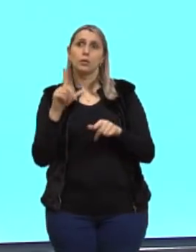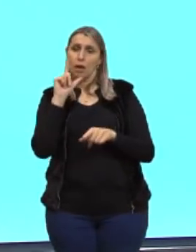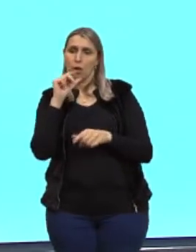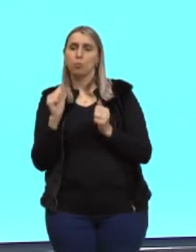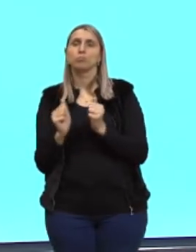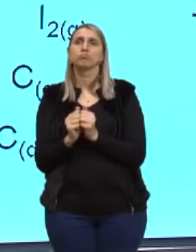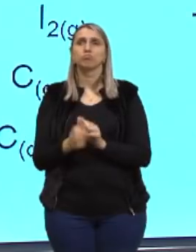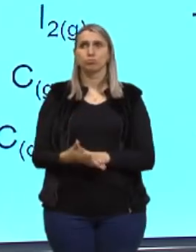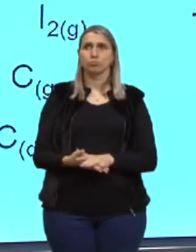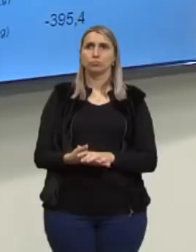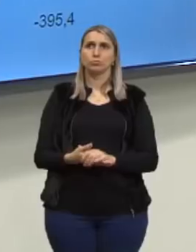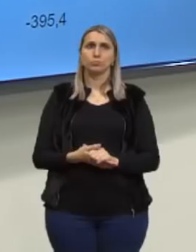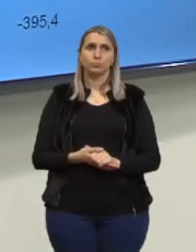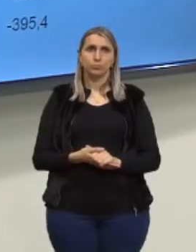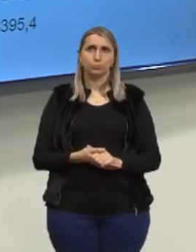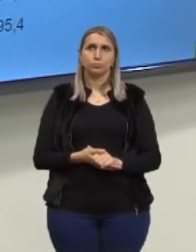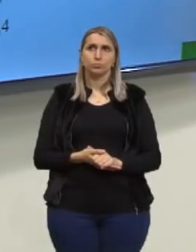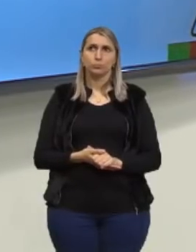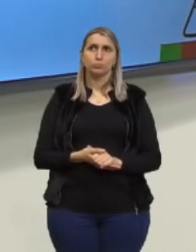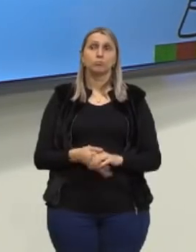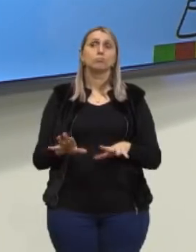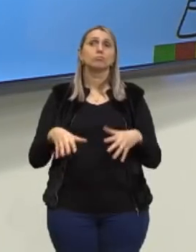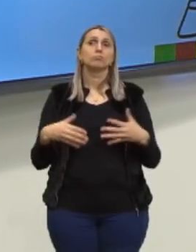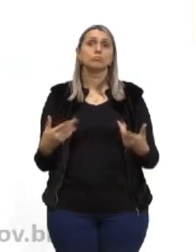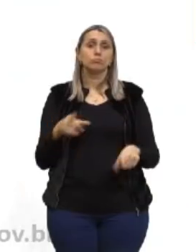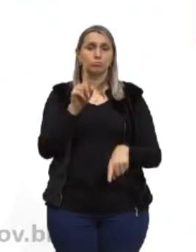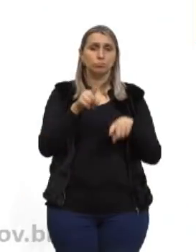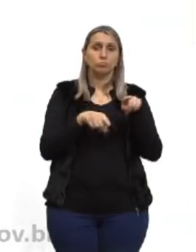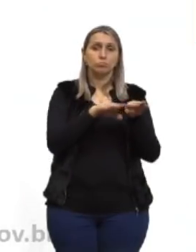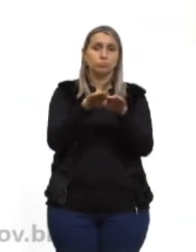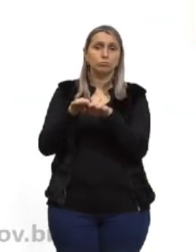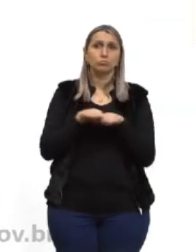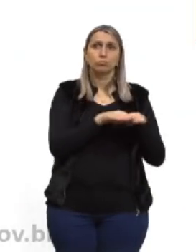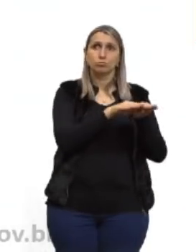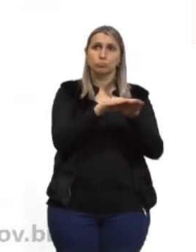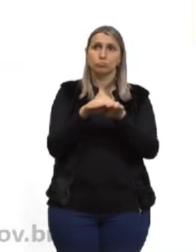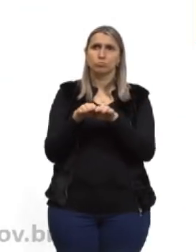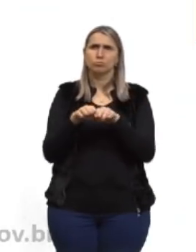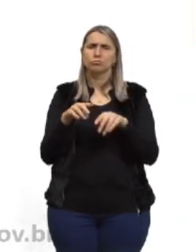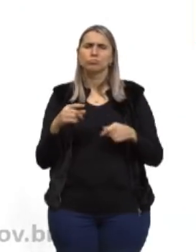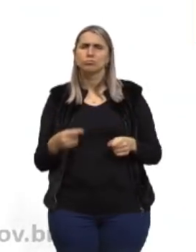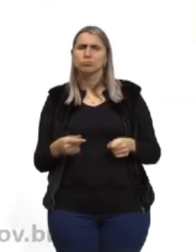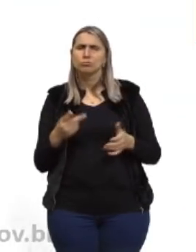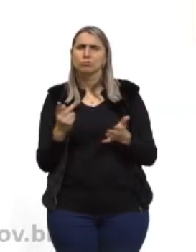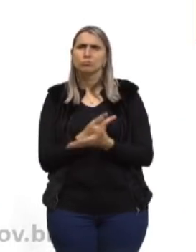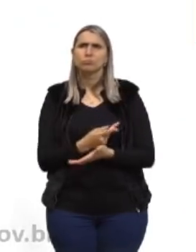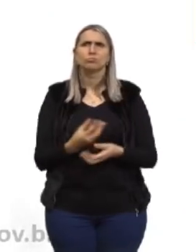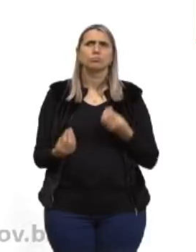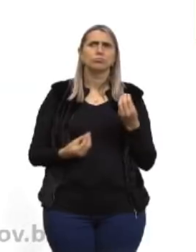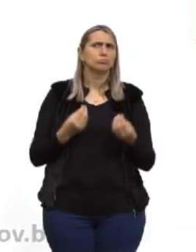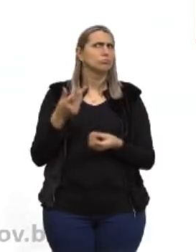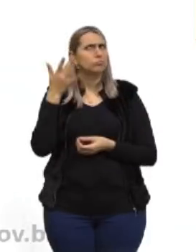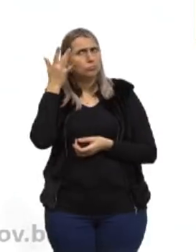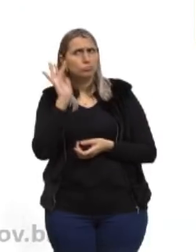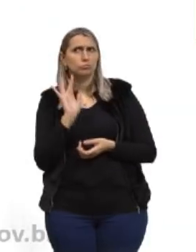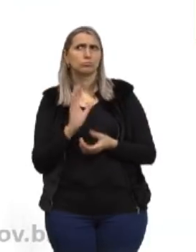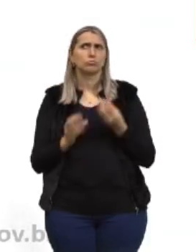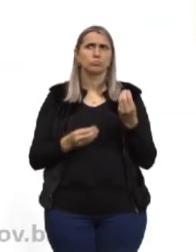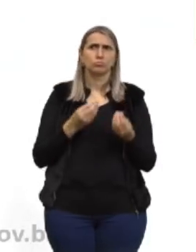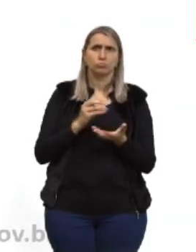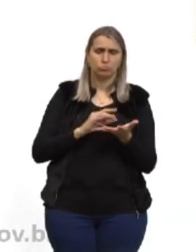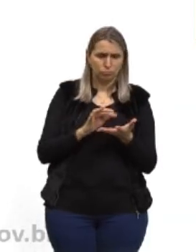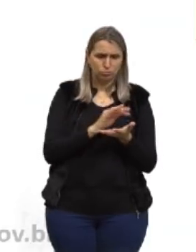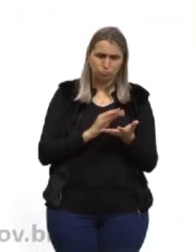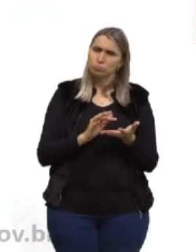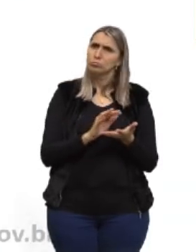tranquilo então pia padrão de formação o que que acontece como a gente não tem como